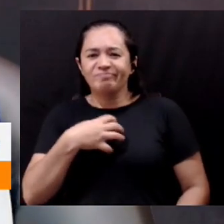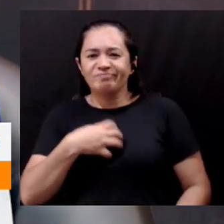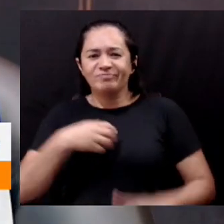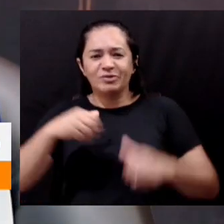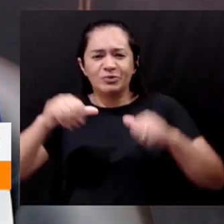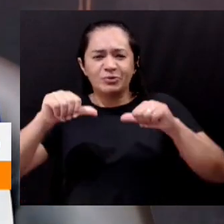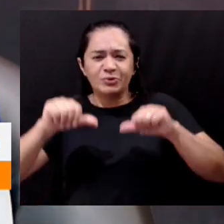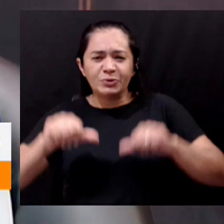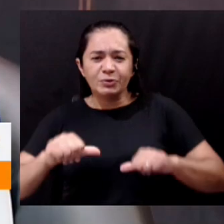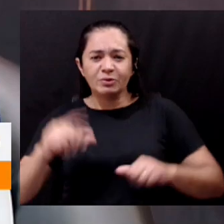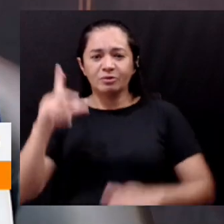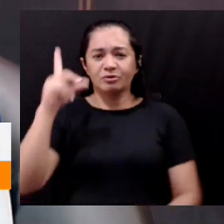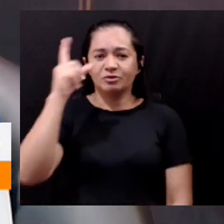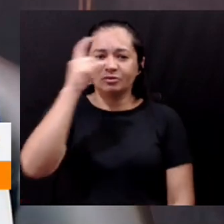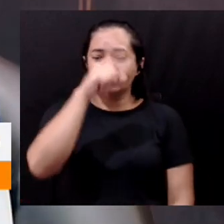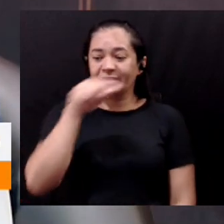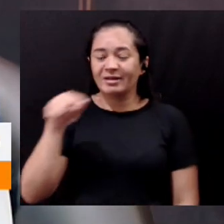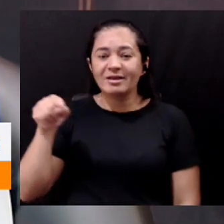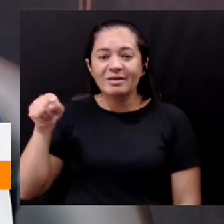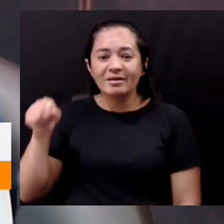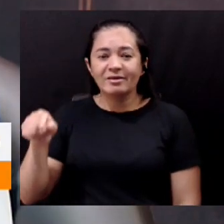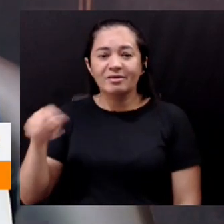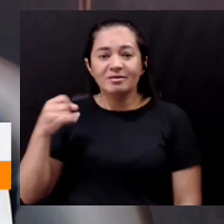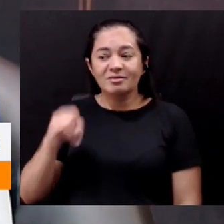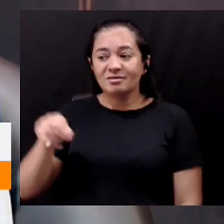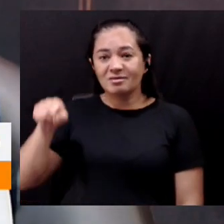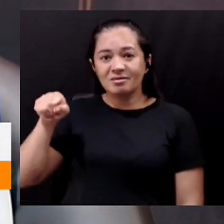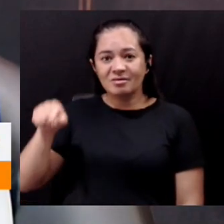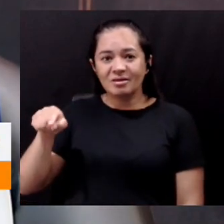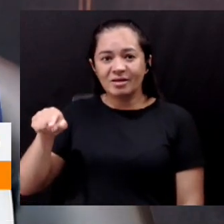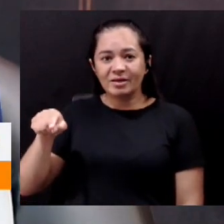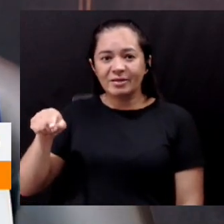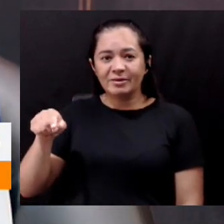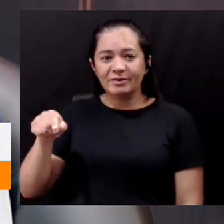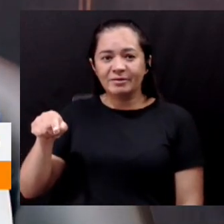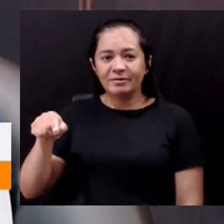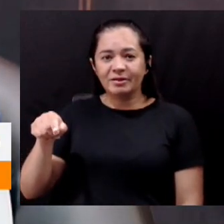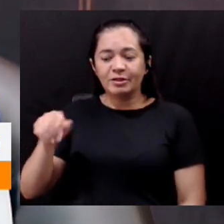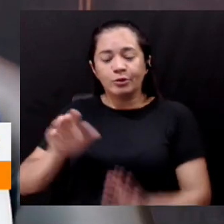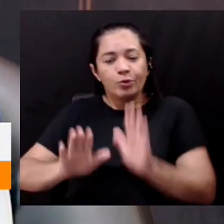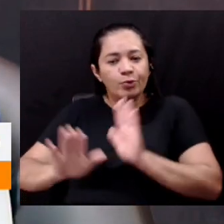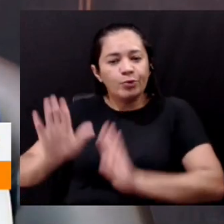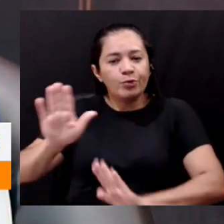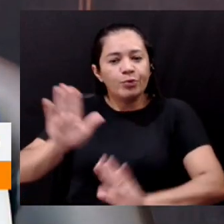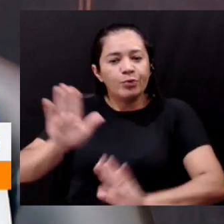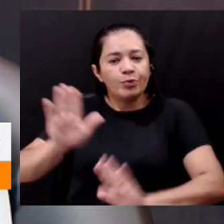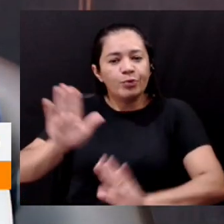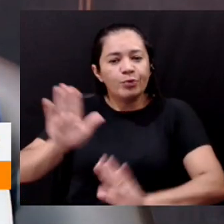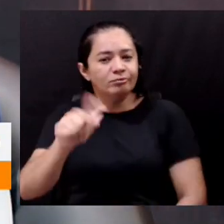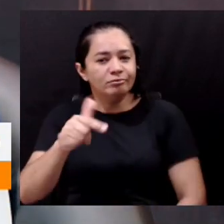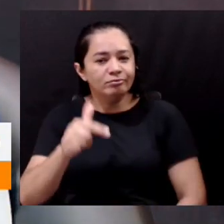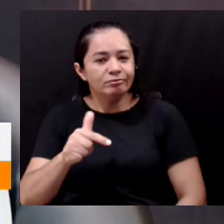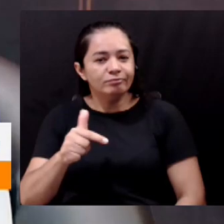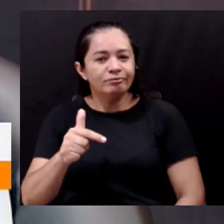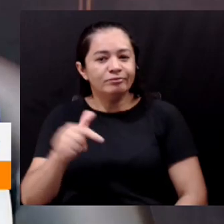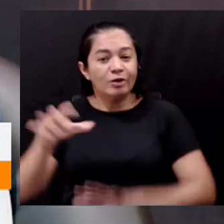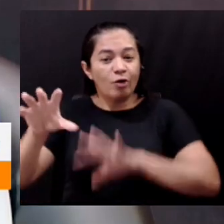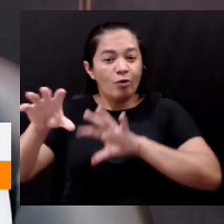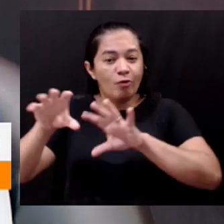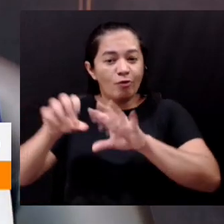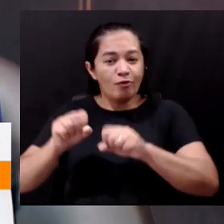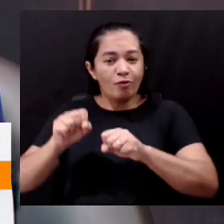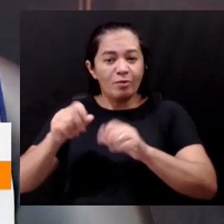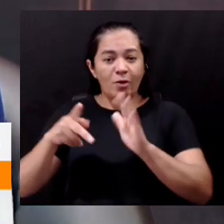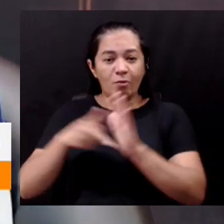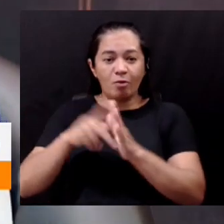difíceis, se essa pessoa não tem este cuidado e esta formação, né, como um líder da